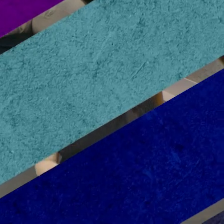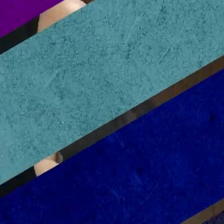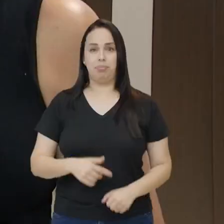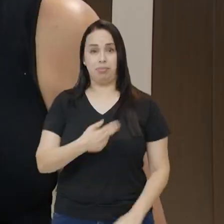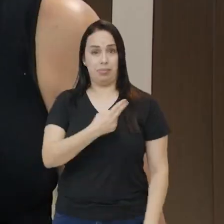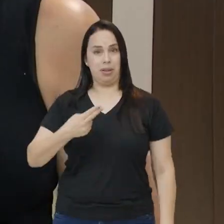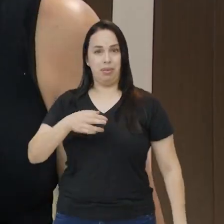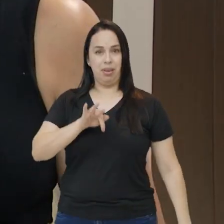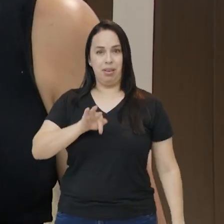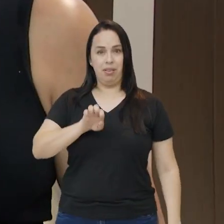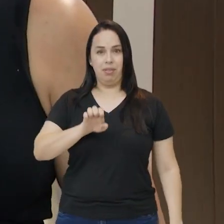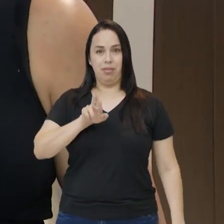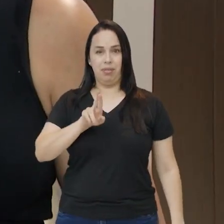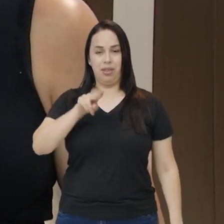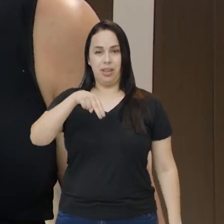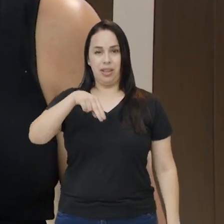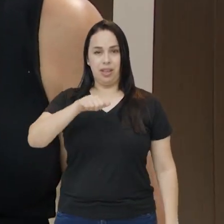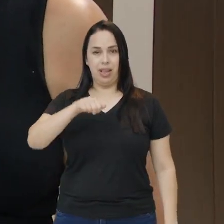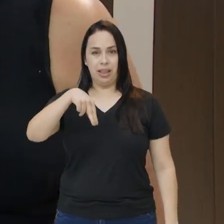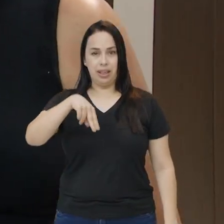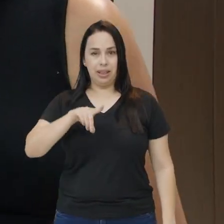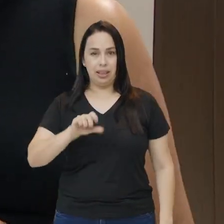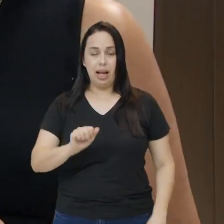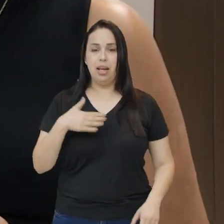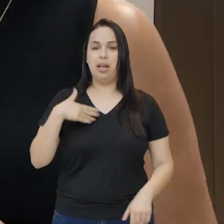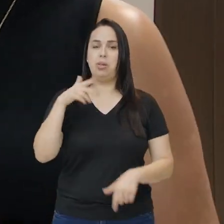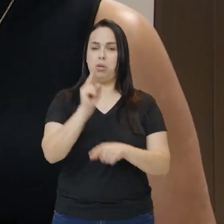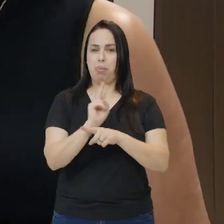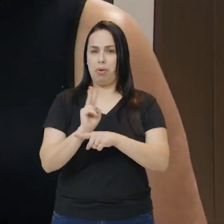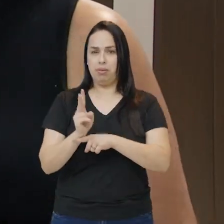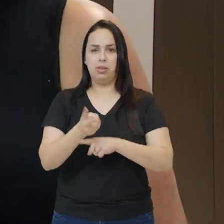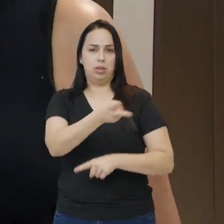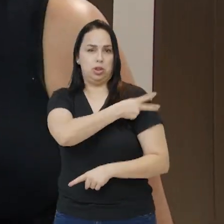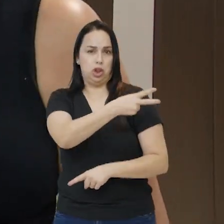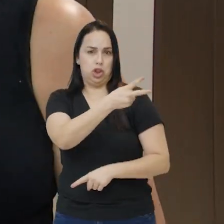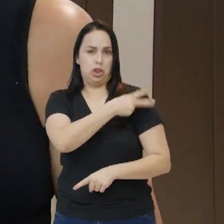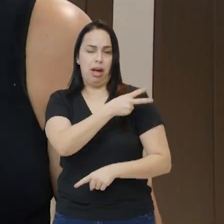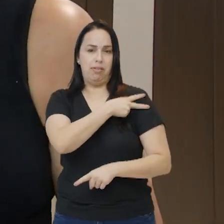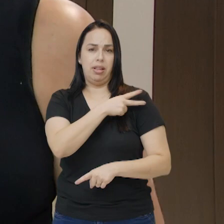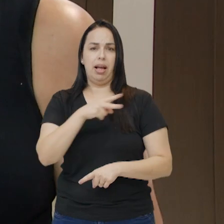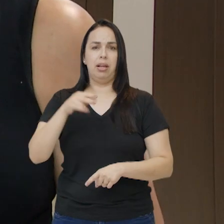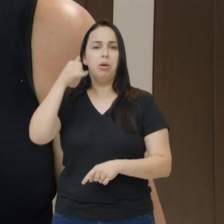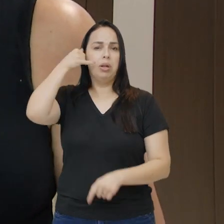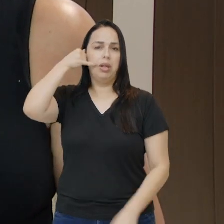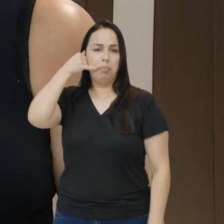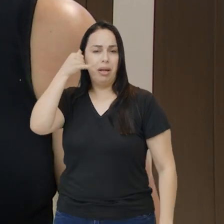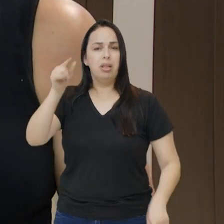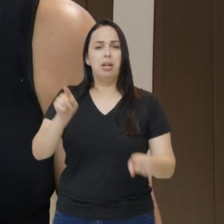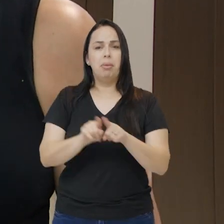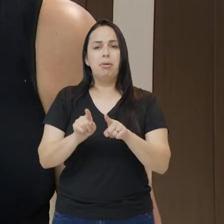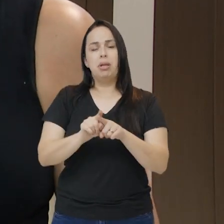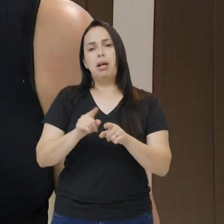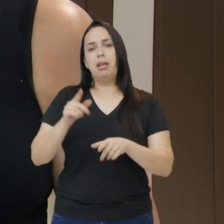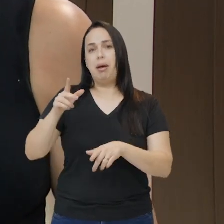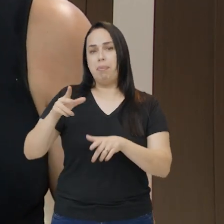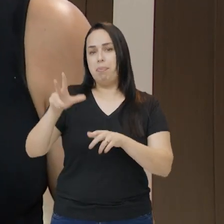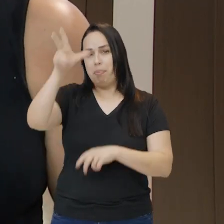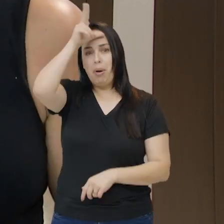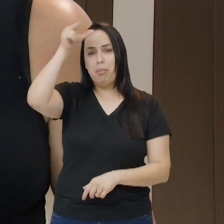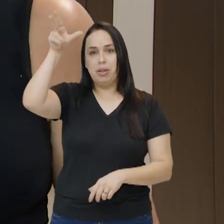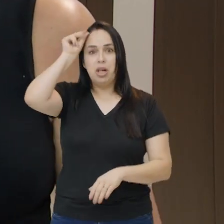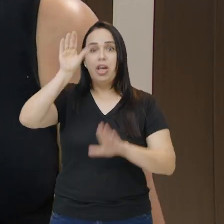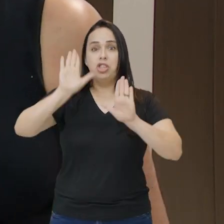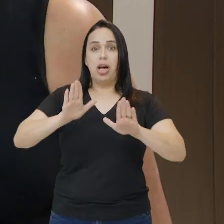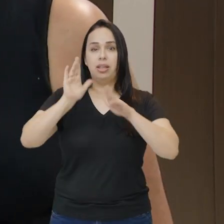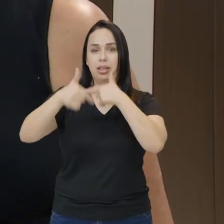área. Bom, meu nome é Fernanda, eu sou a gestora responsável pela Central Integrada de Relacionamento da Prefeitura. Já estou na Central há